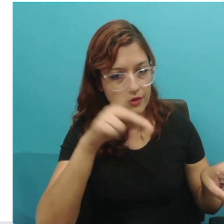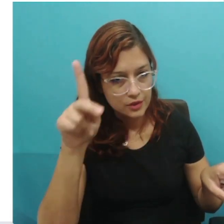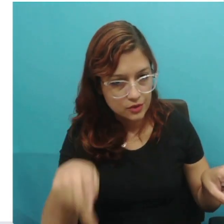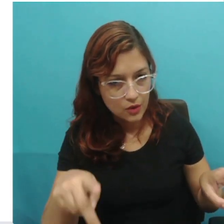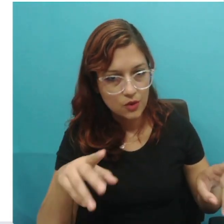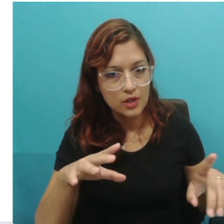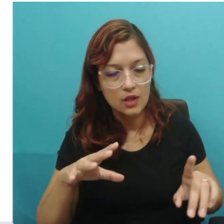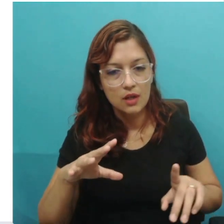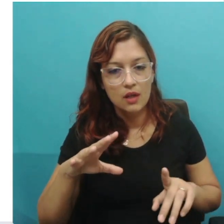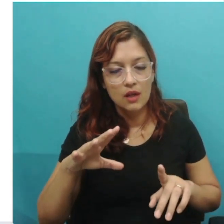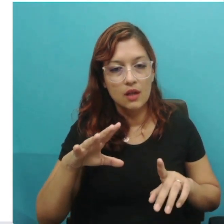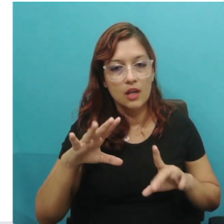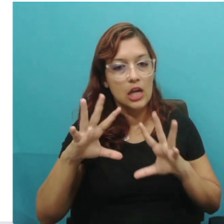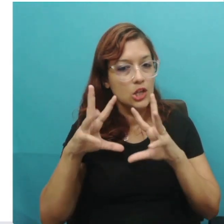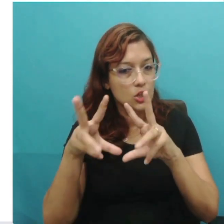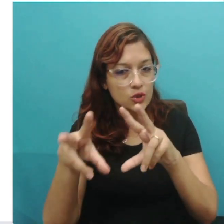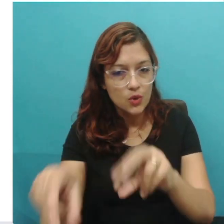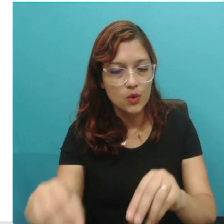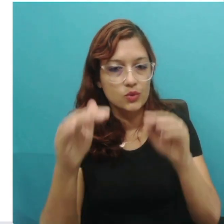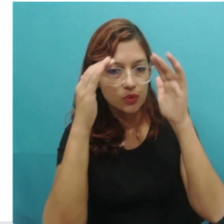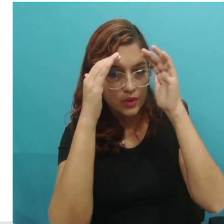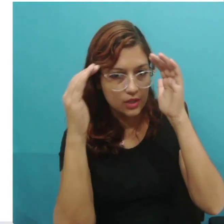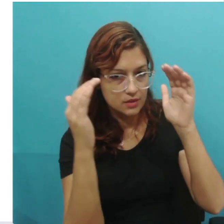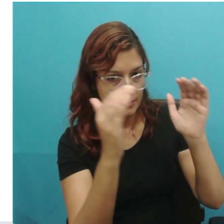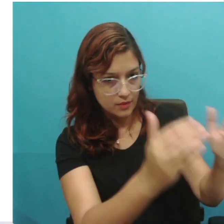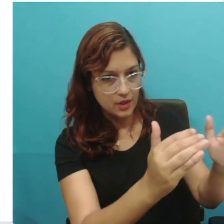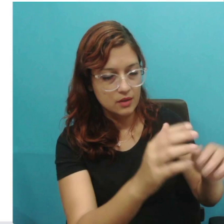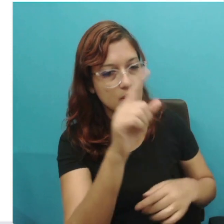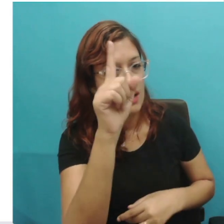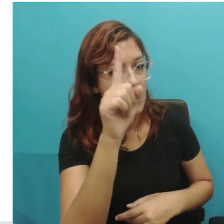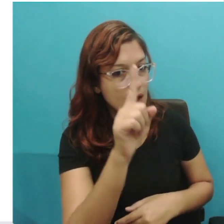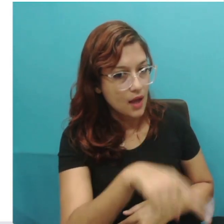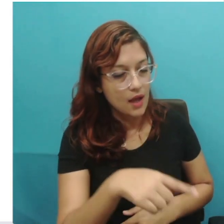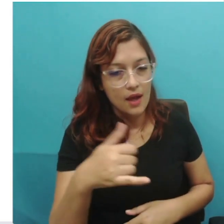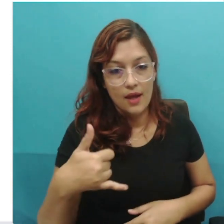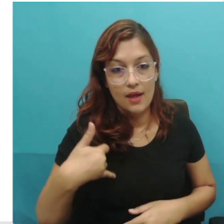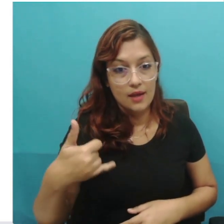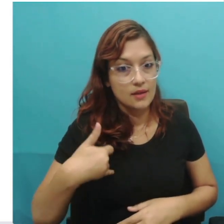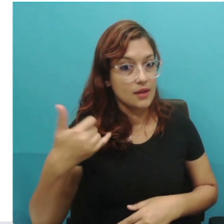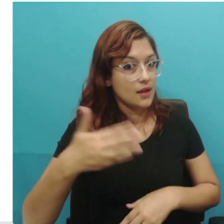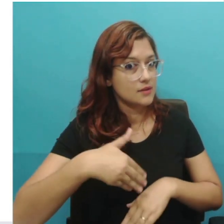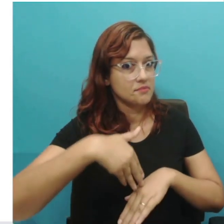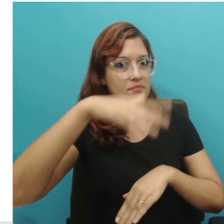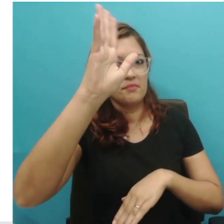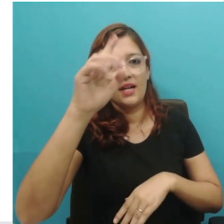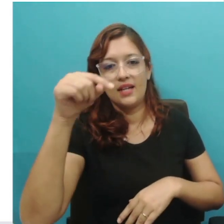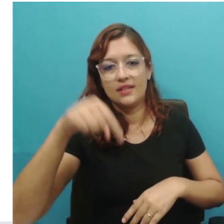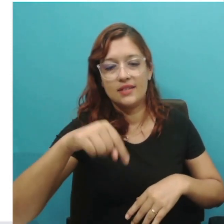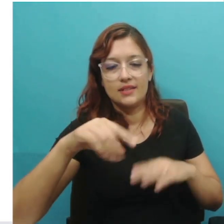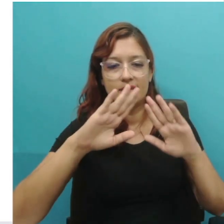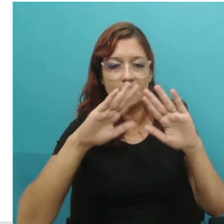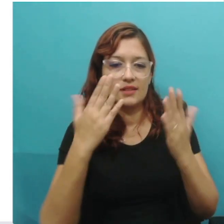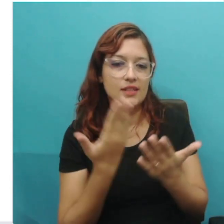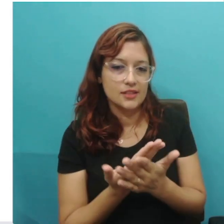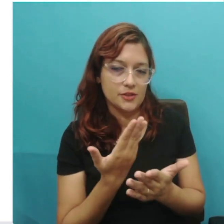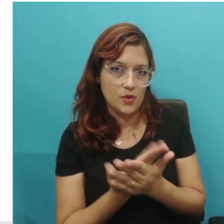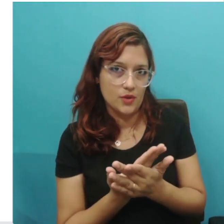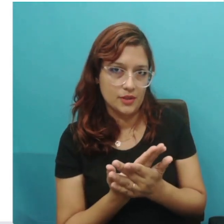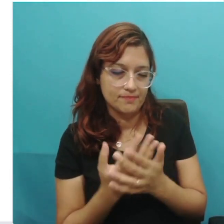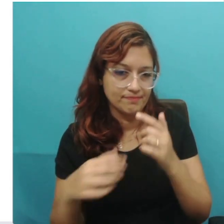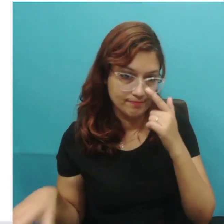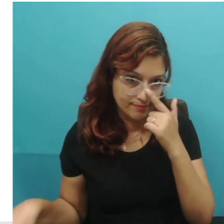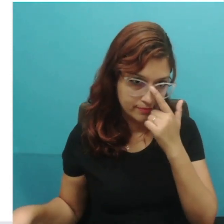A professora, a quem todos respeitam, é a mais velha